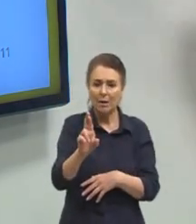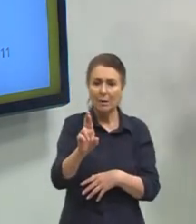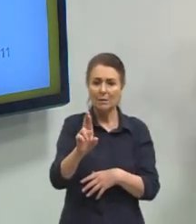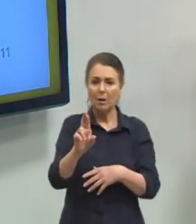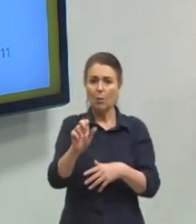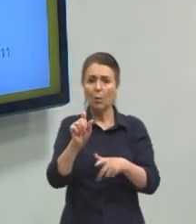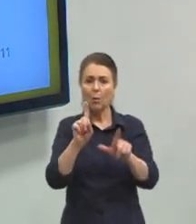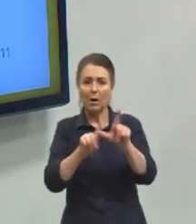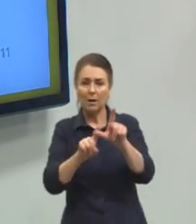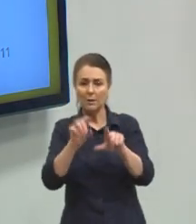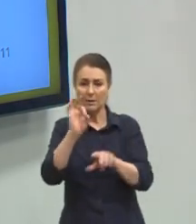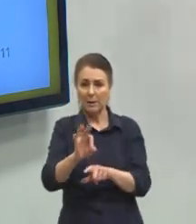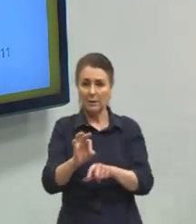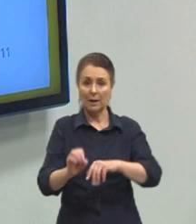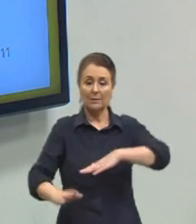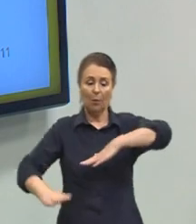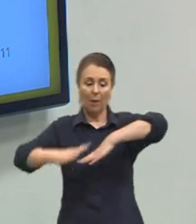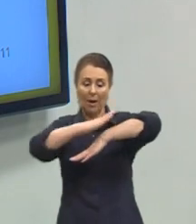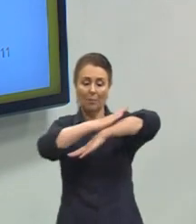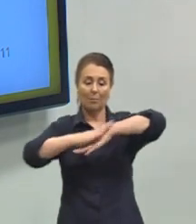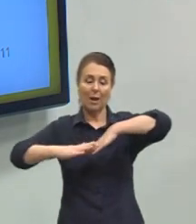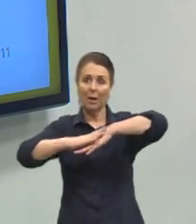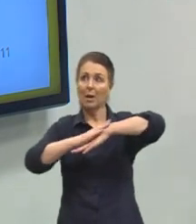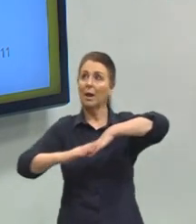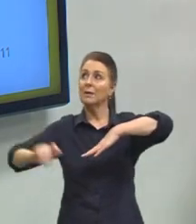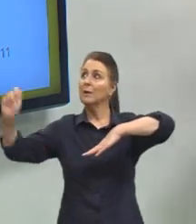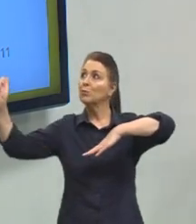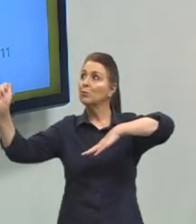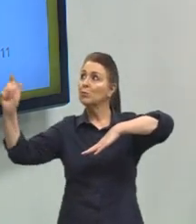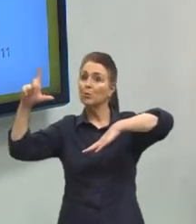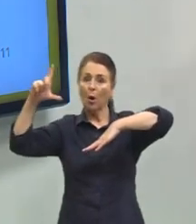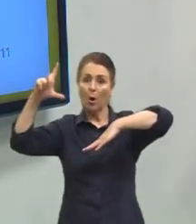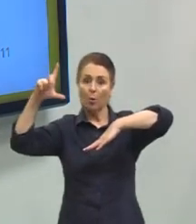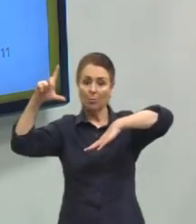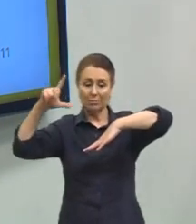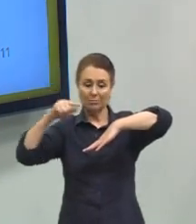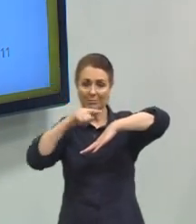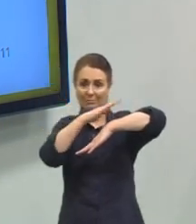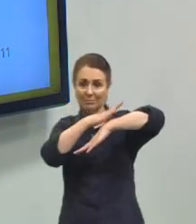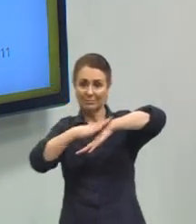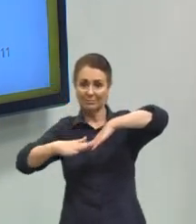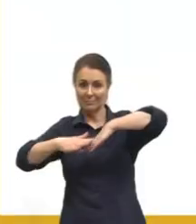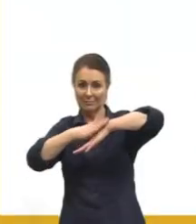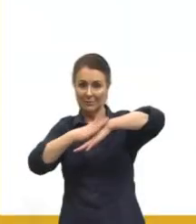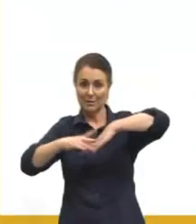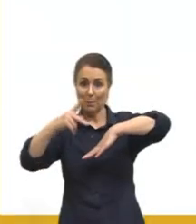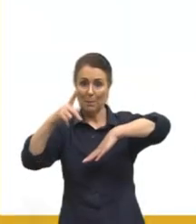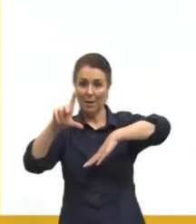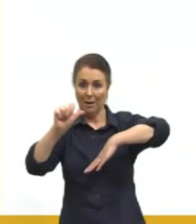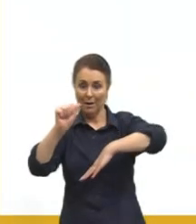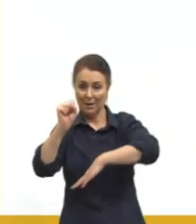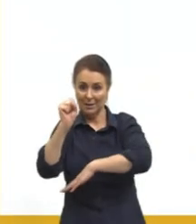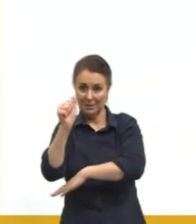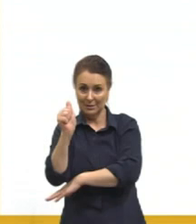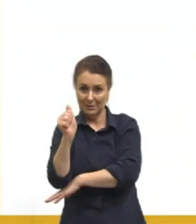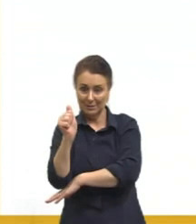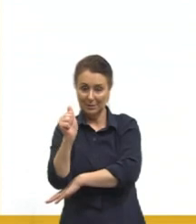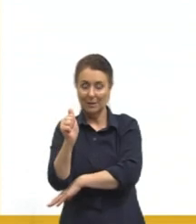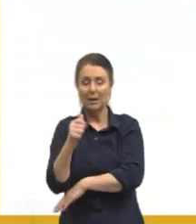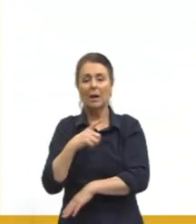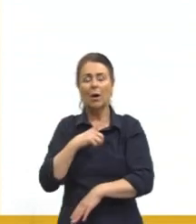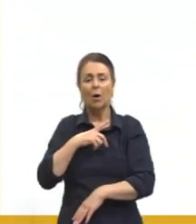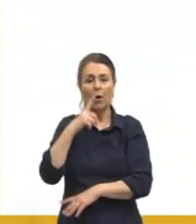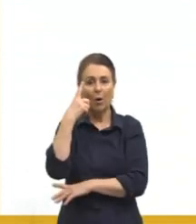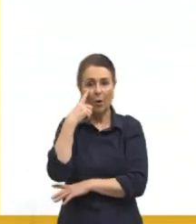essas placas solares né de energia solar foram instaladas e legal que essa conversa foi Além das ciências